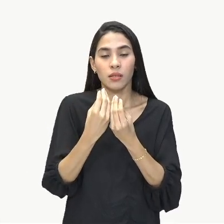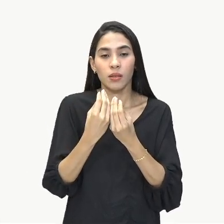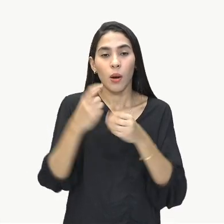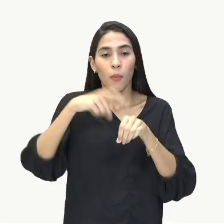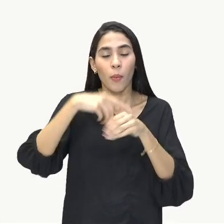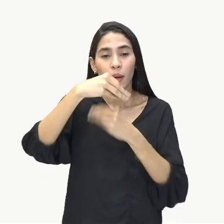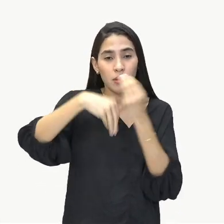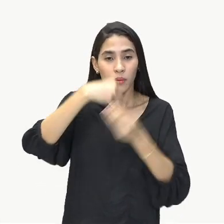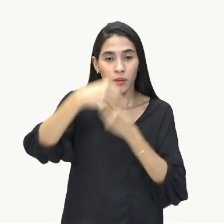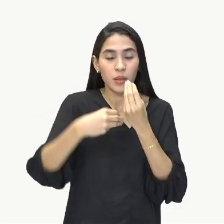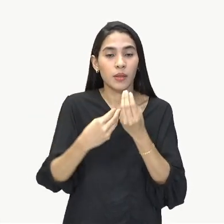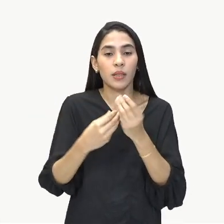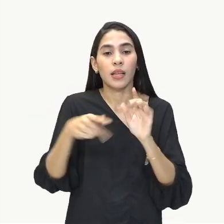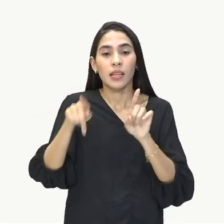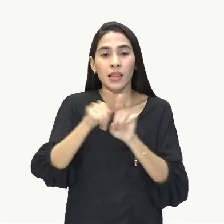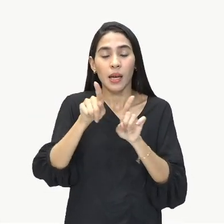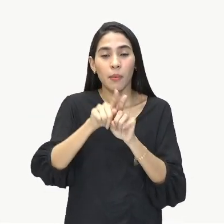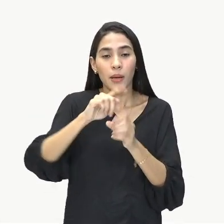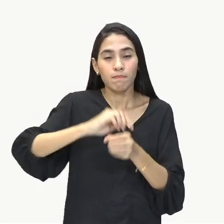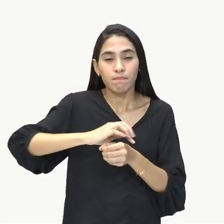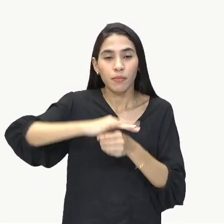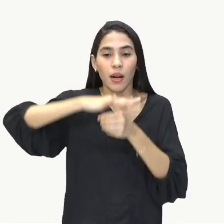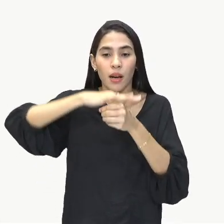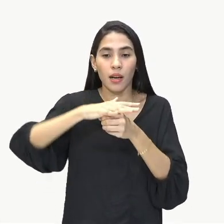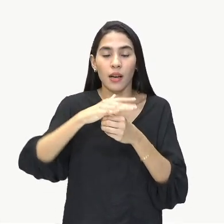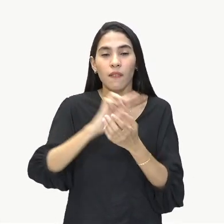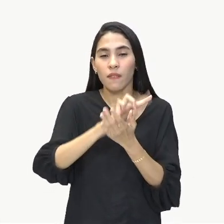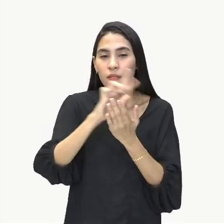a pressão e outros. Eu vou dar um exemplo para